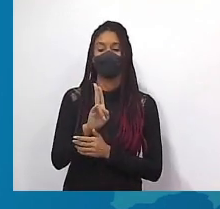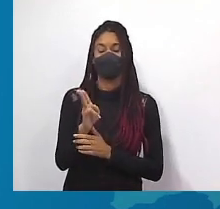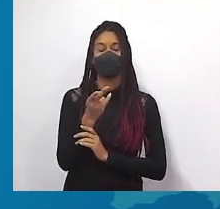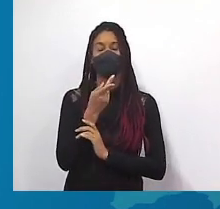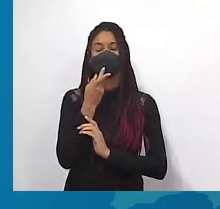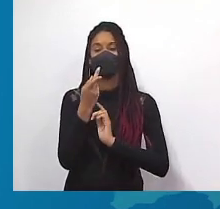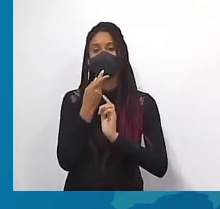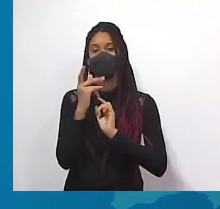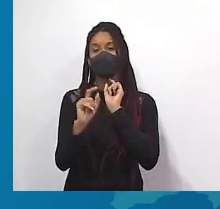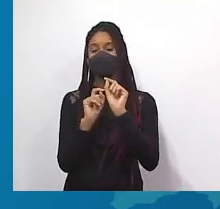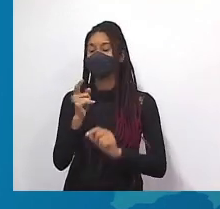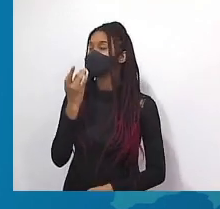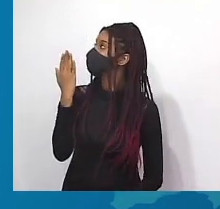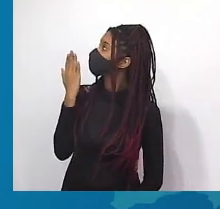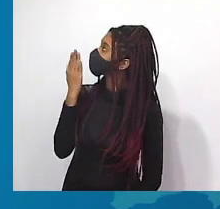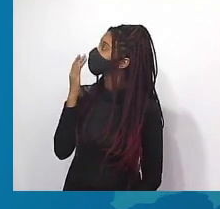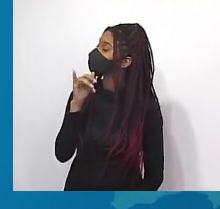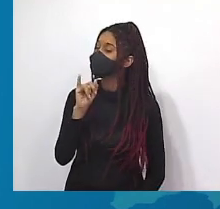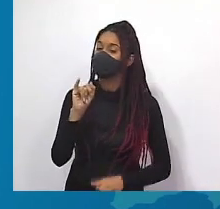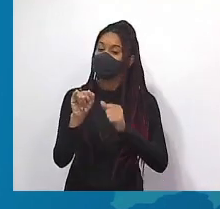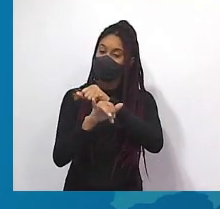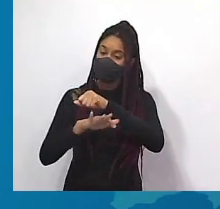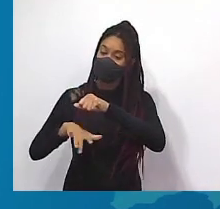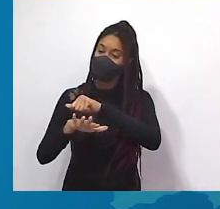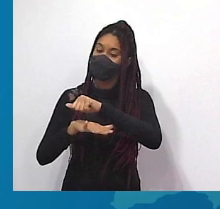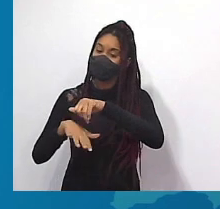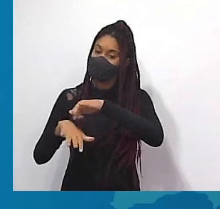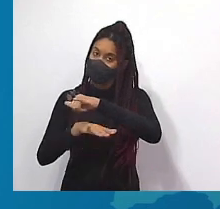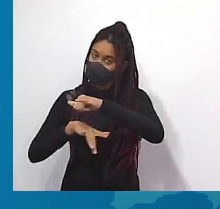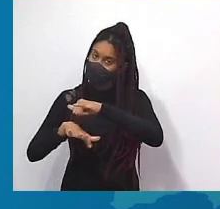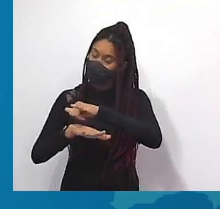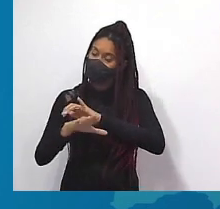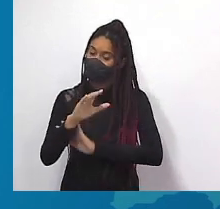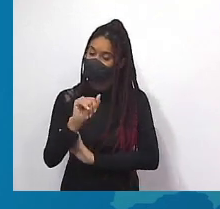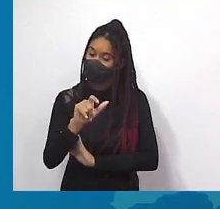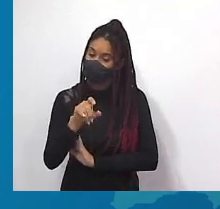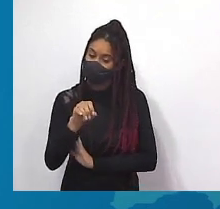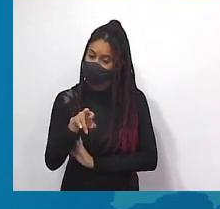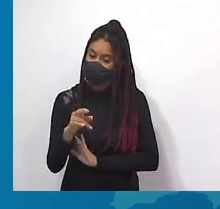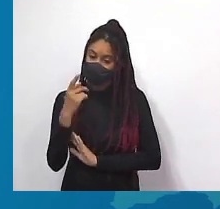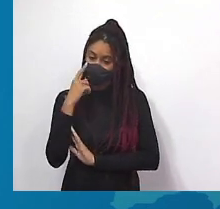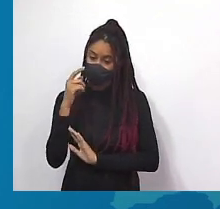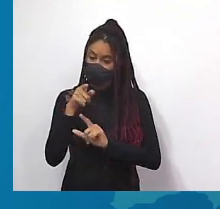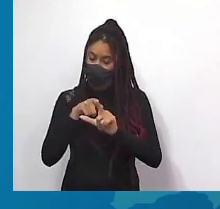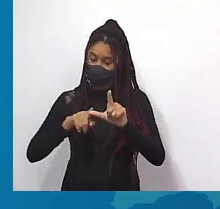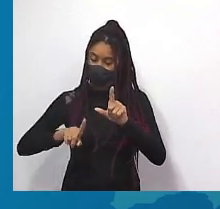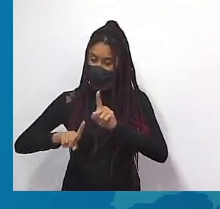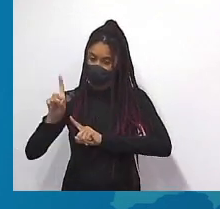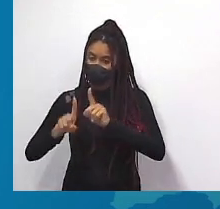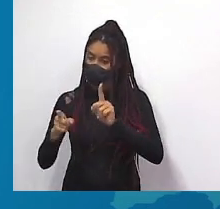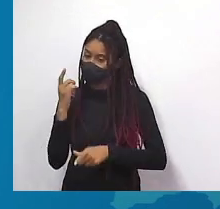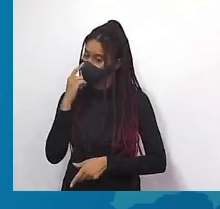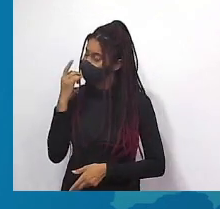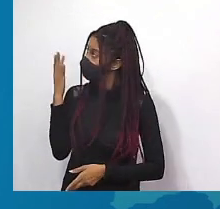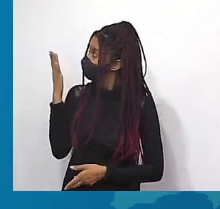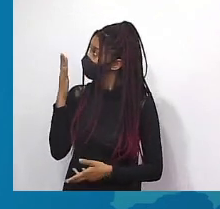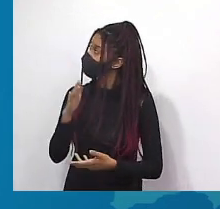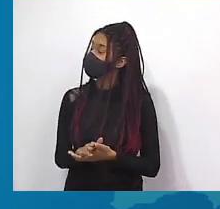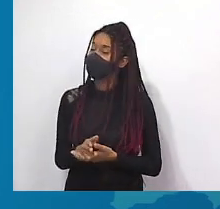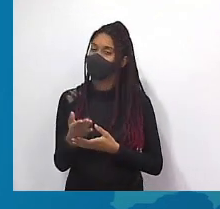chama a ilha de calor. Eu trago nessa imagem aqui um gráfico que mostra para a gente mais ou menos